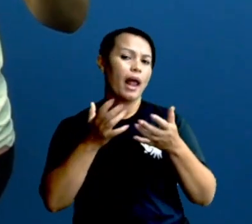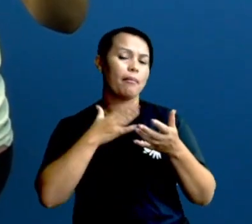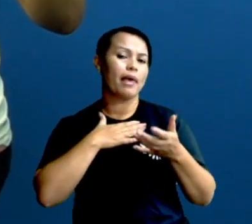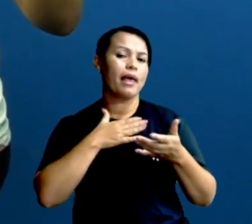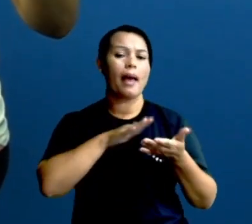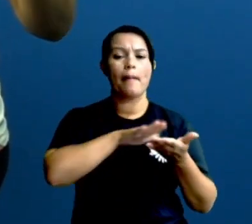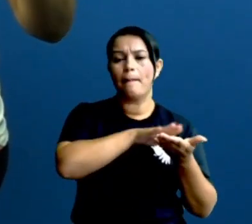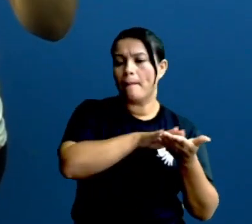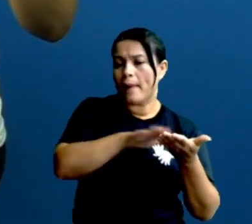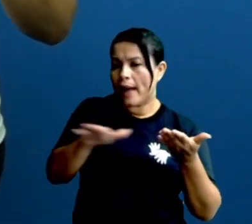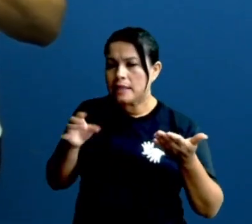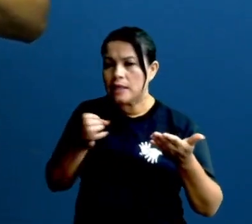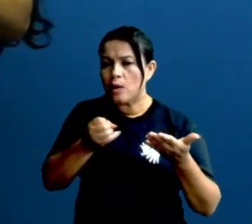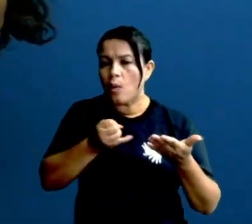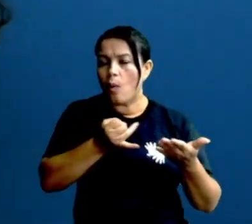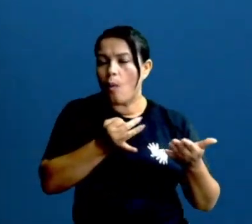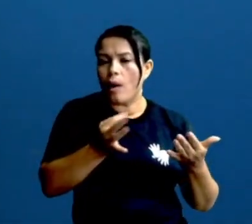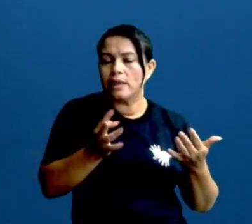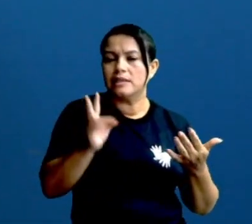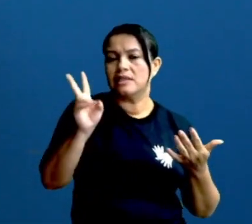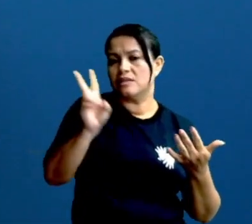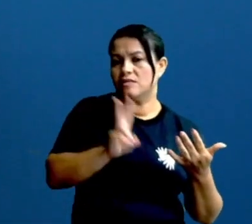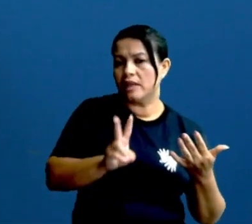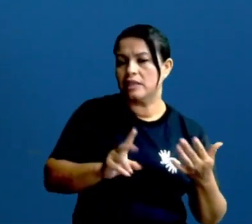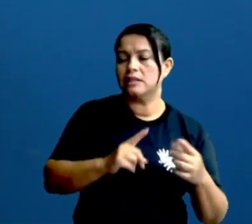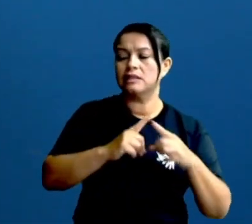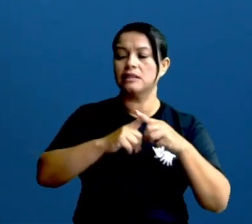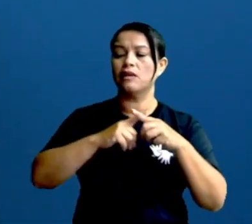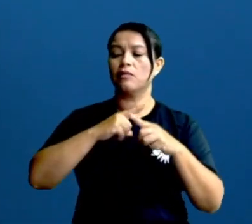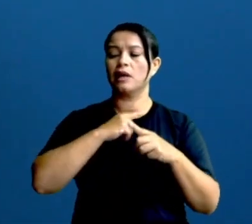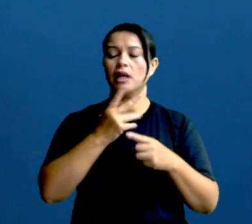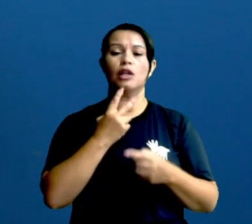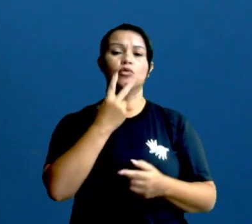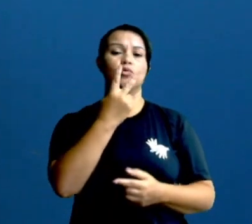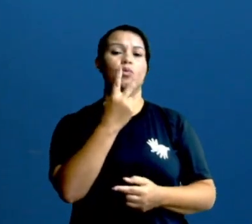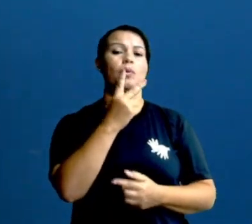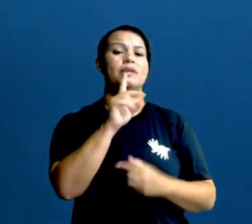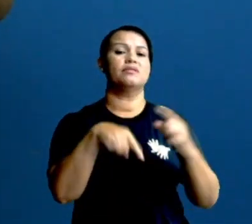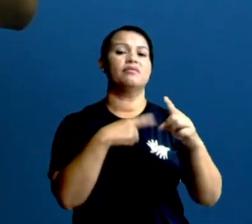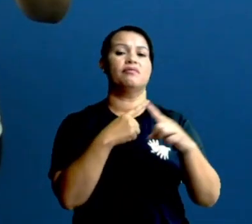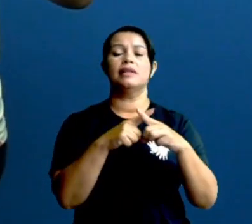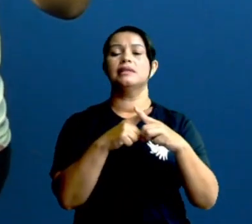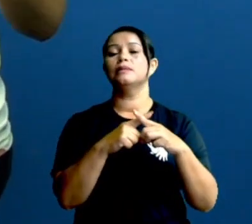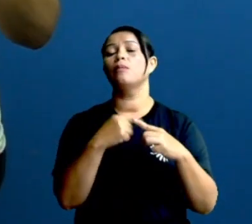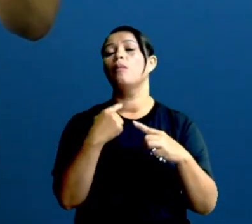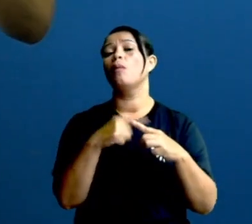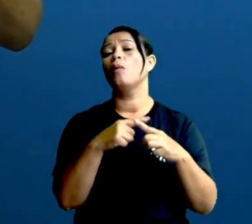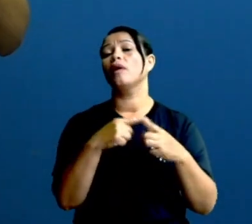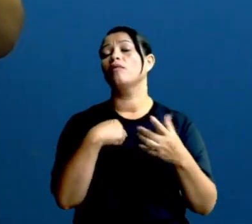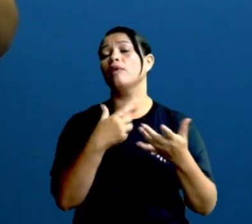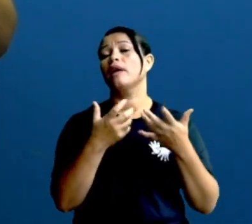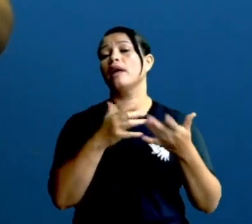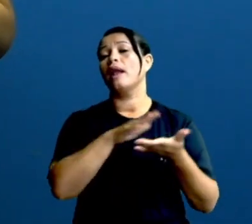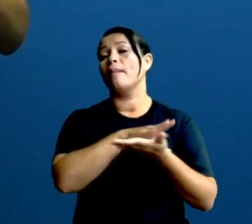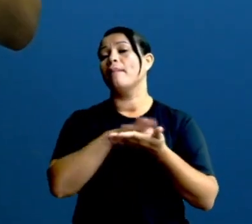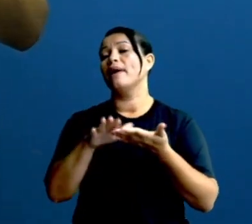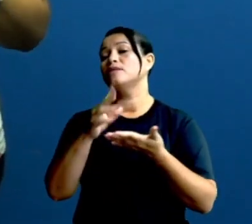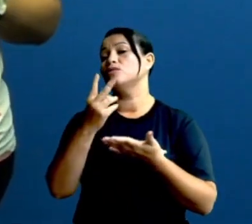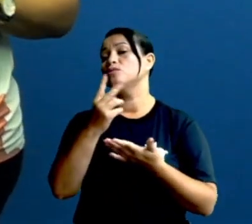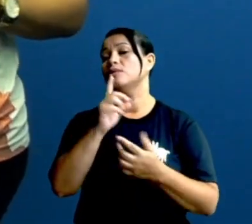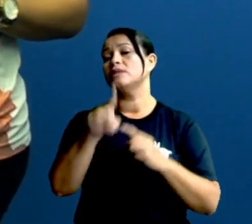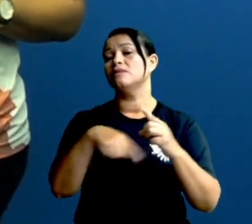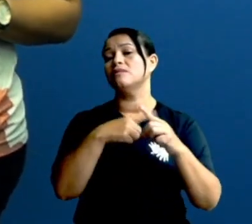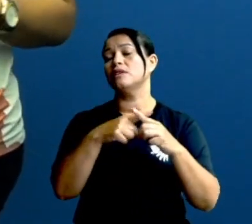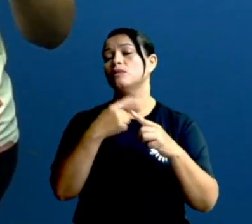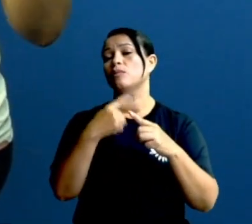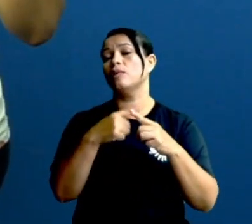base quantas vezes? Eu vou querer a minha base 2 vezes. Por que eu vou querer a minha base 2 vezes? Porque o